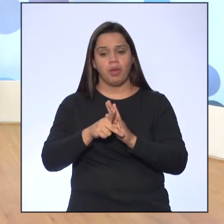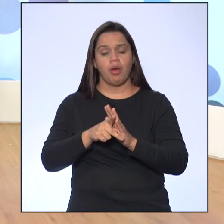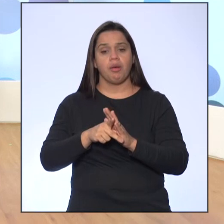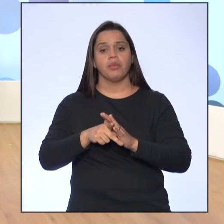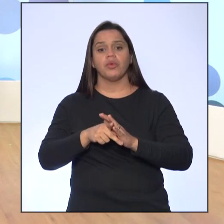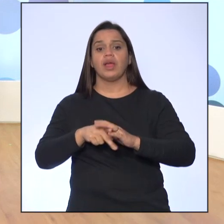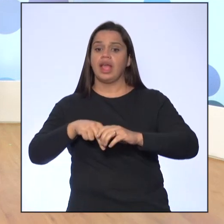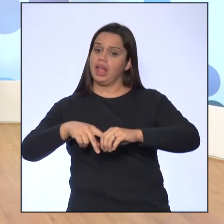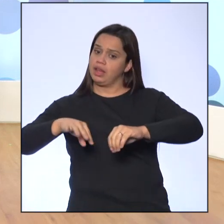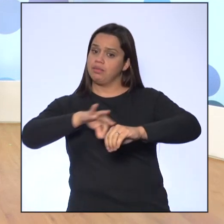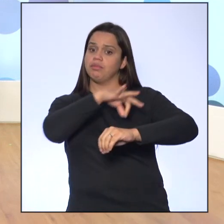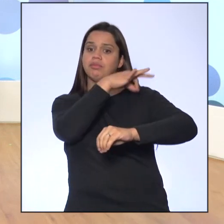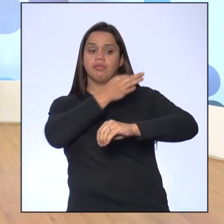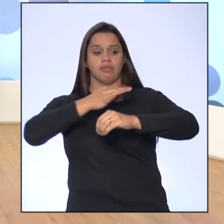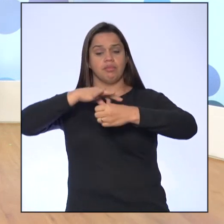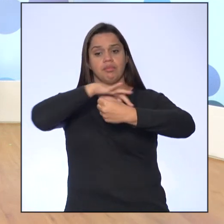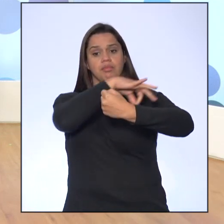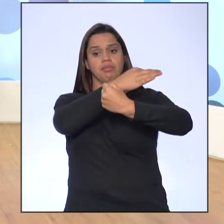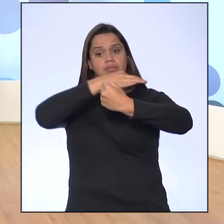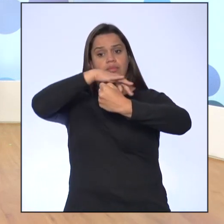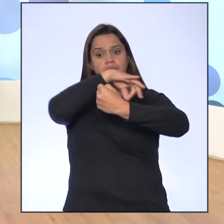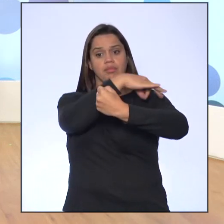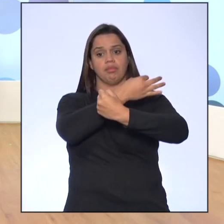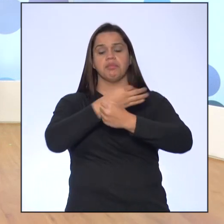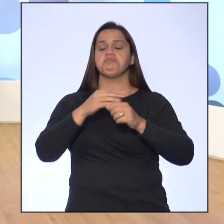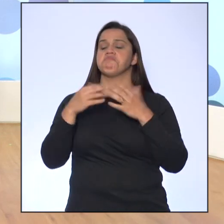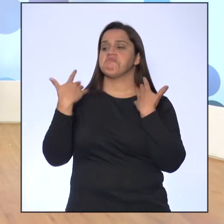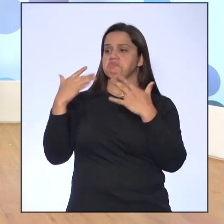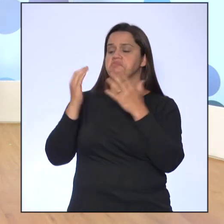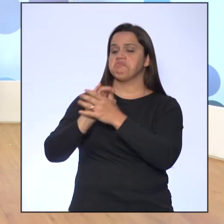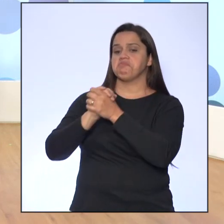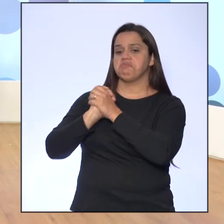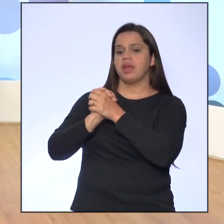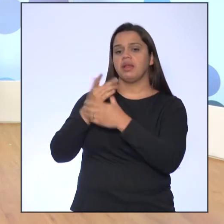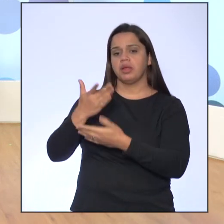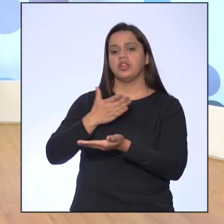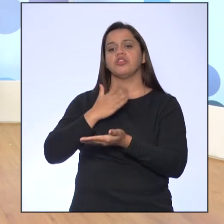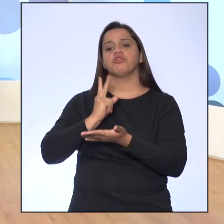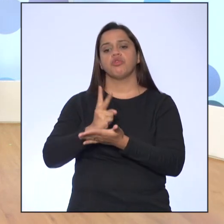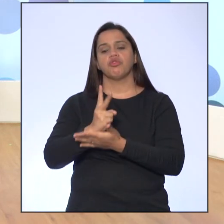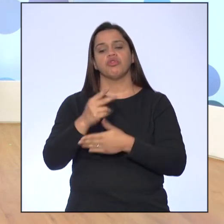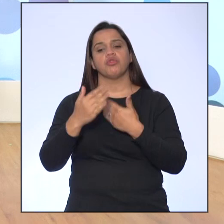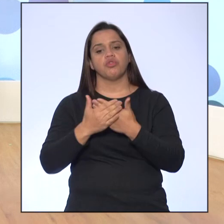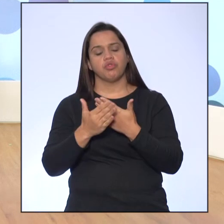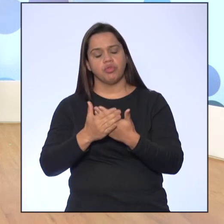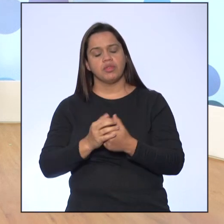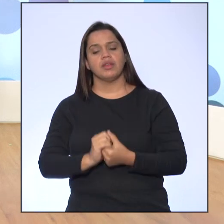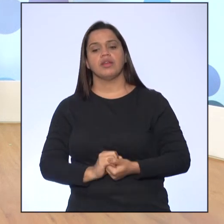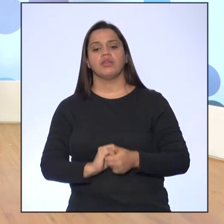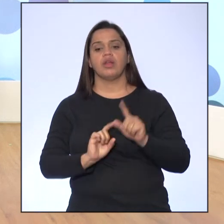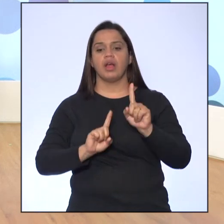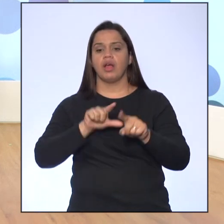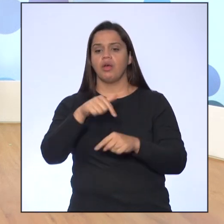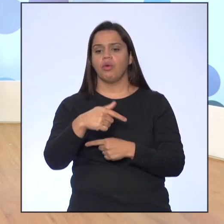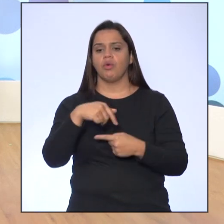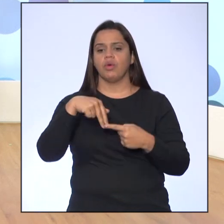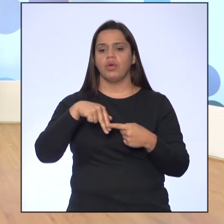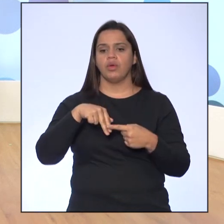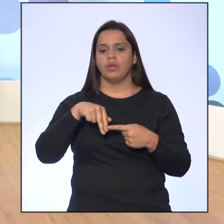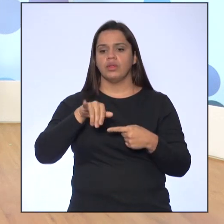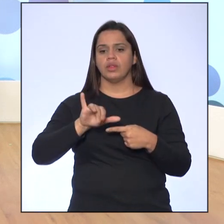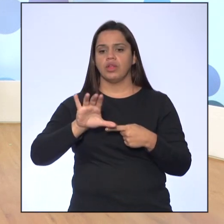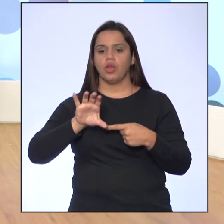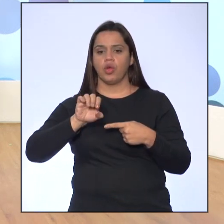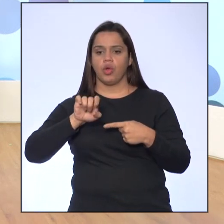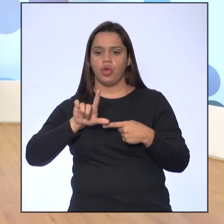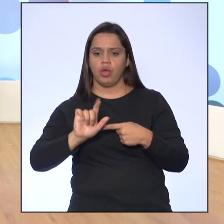alunos. Parabéns, Camilo. Continue estudando, continue seguindo em frente. A Nicole, ela cita aqui que são muitas batidas